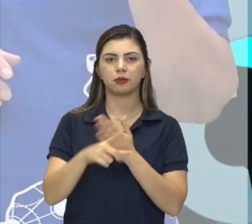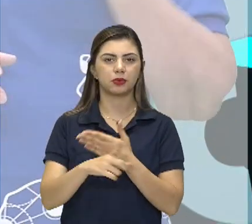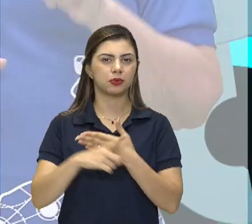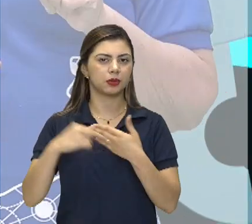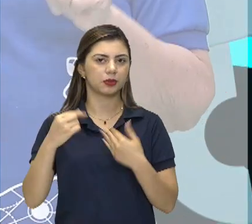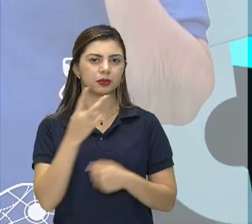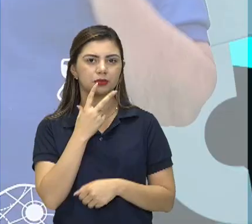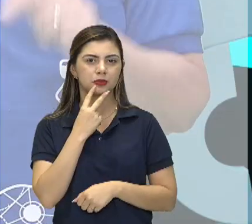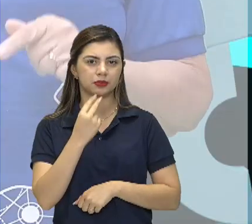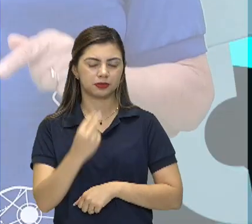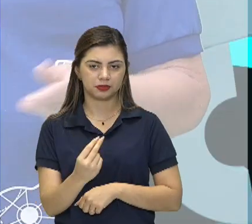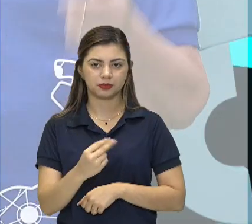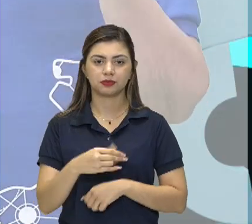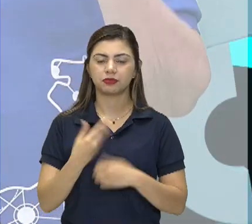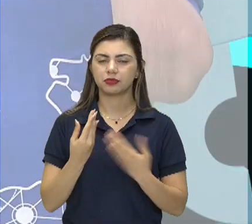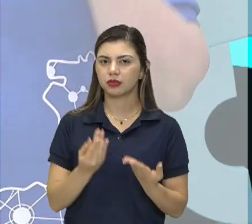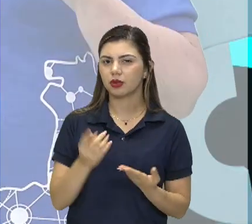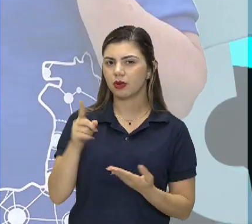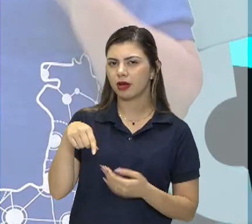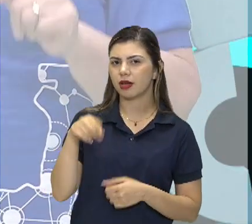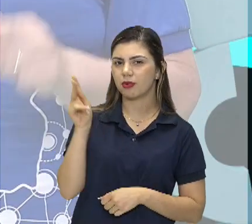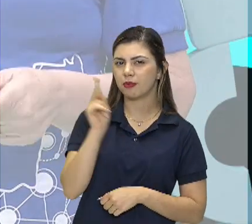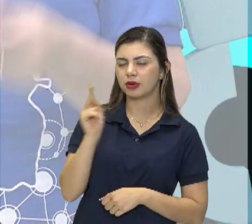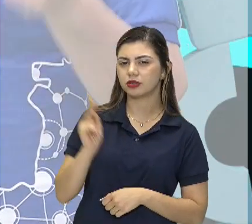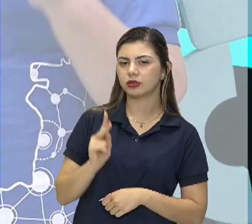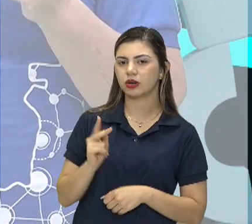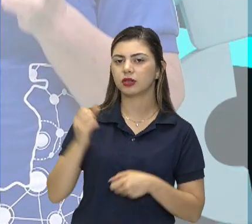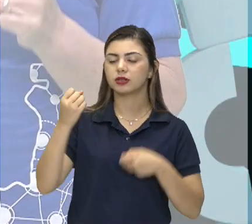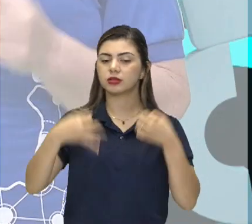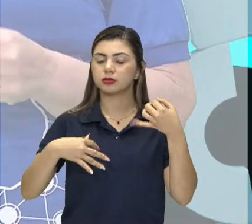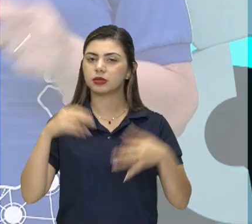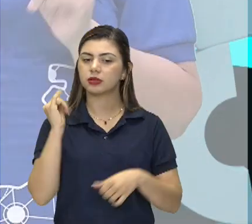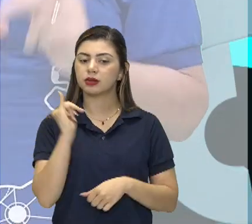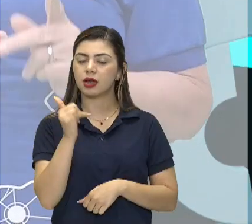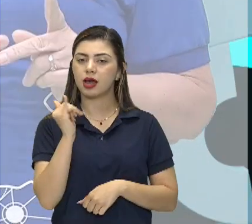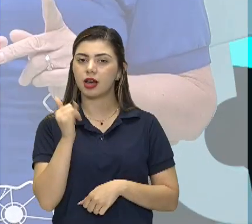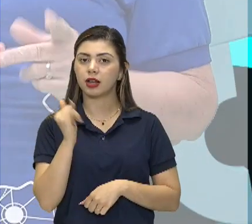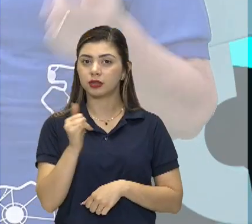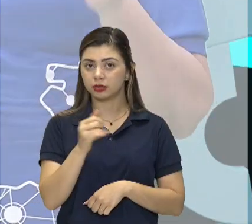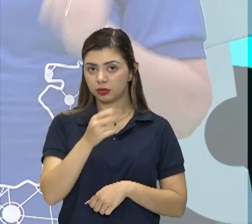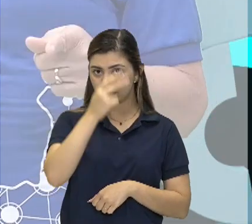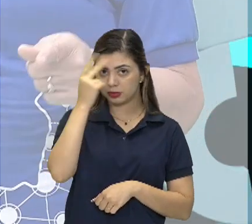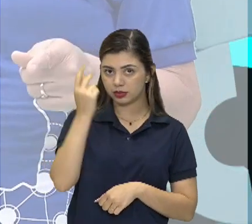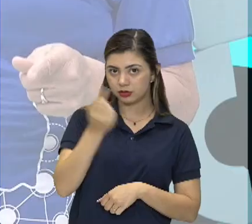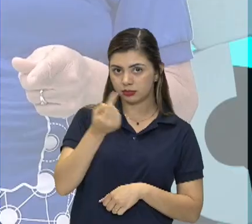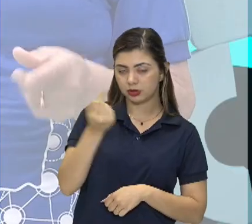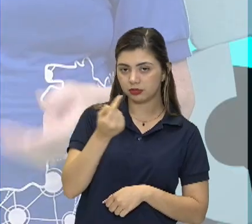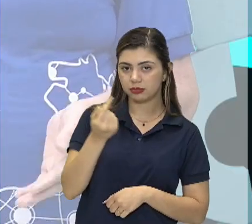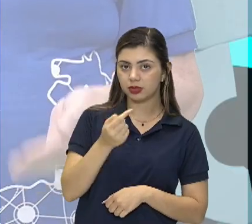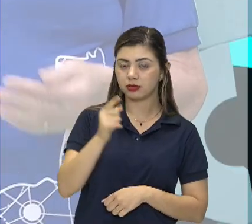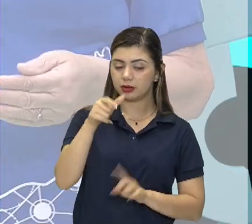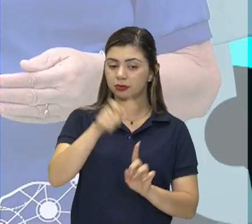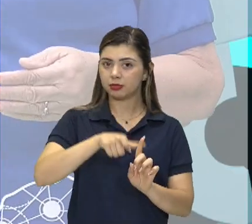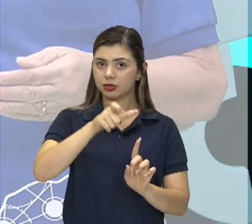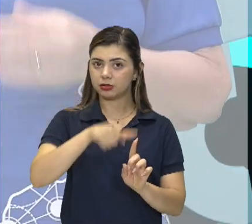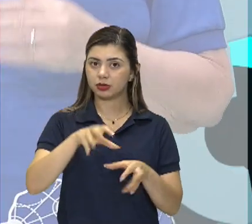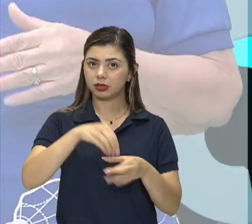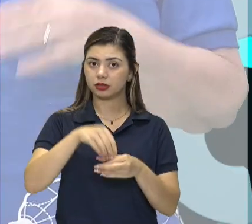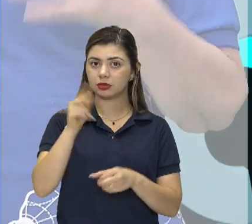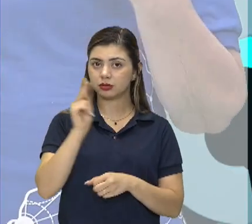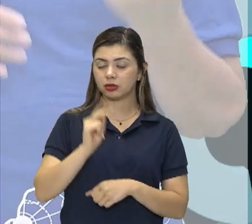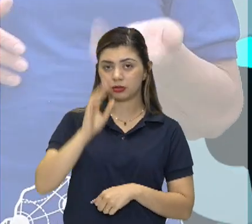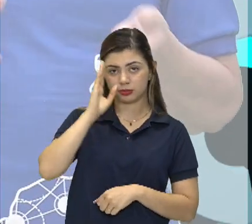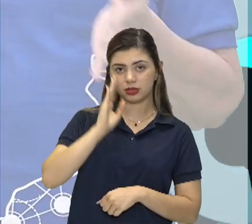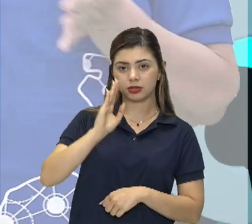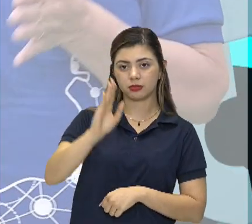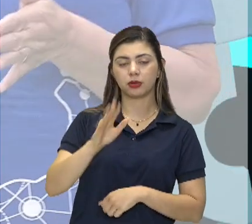qual temos uma história sendo contada por um narrador em primeira pessoa e personagem. No texto é